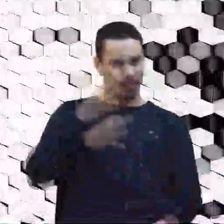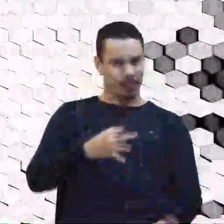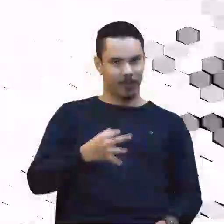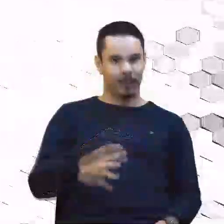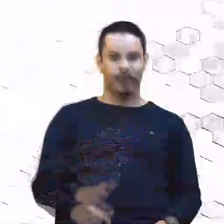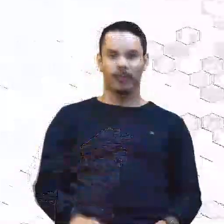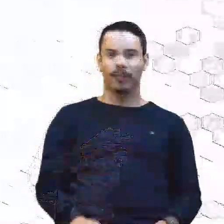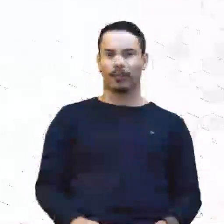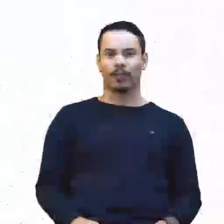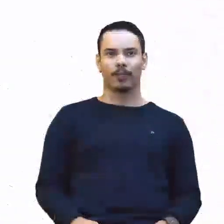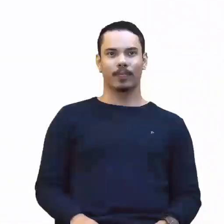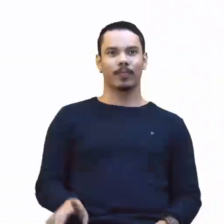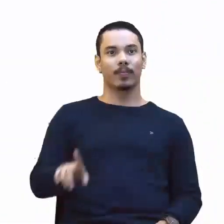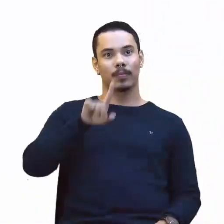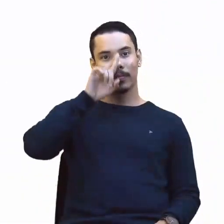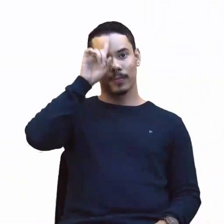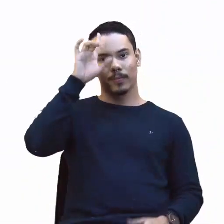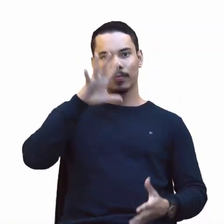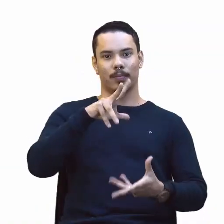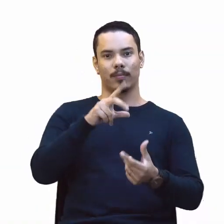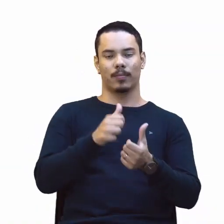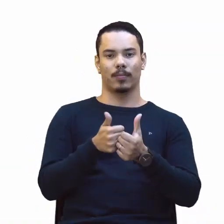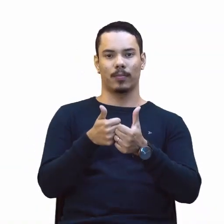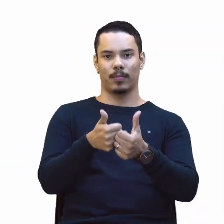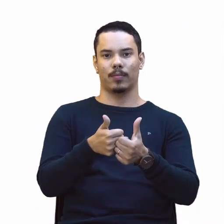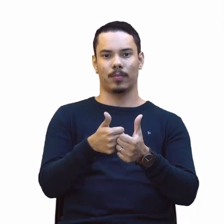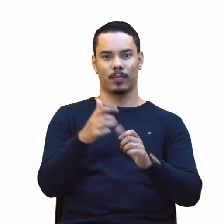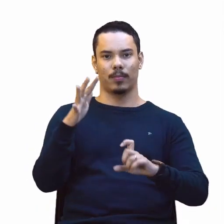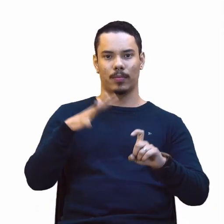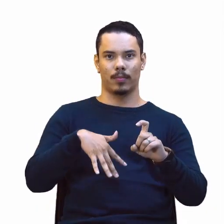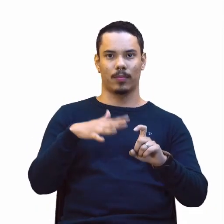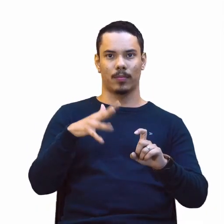A origem do universo segundo a mitologia indígena.